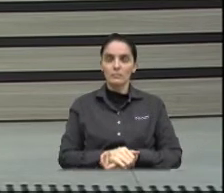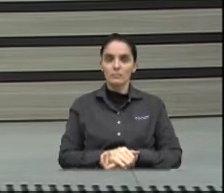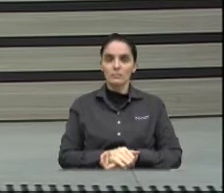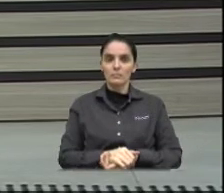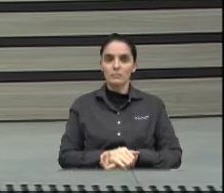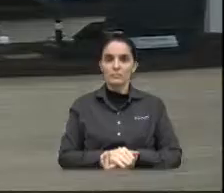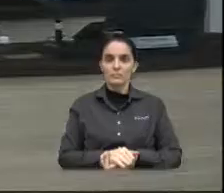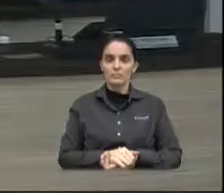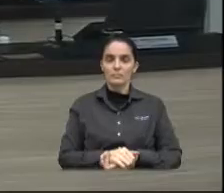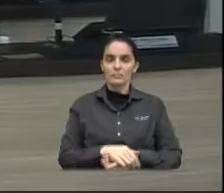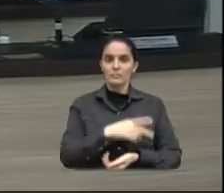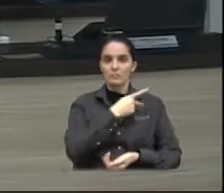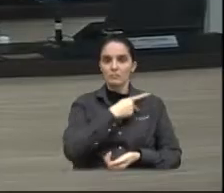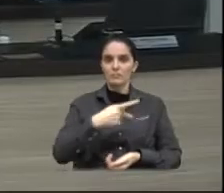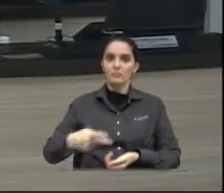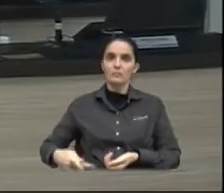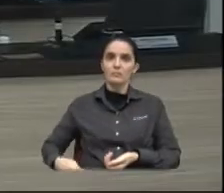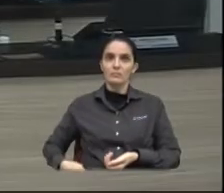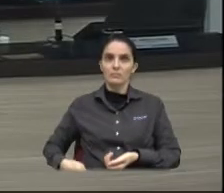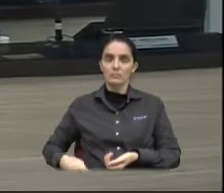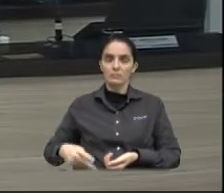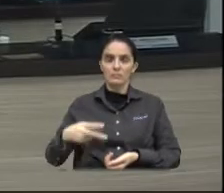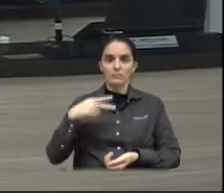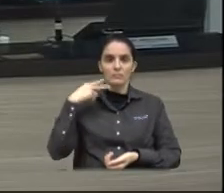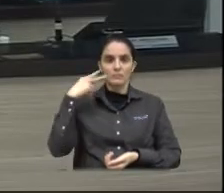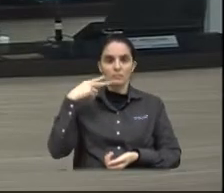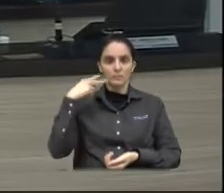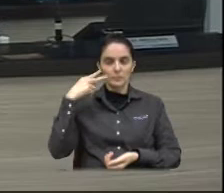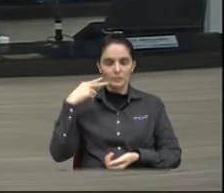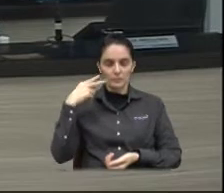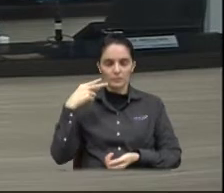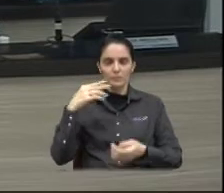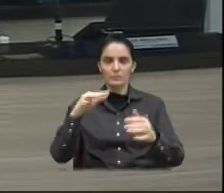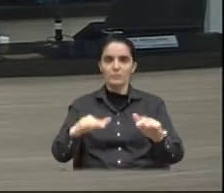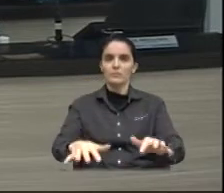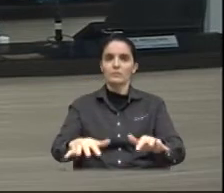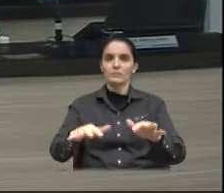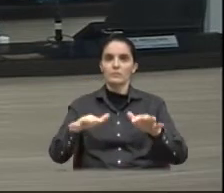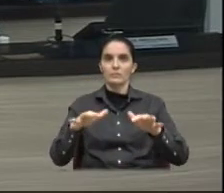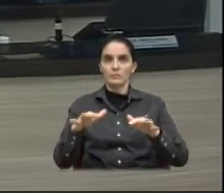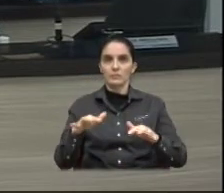sobrevivente nobres pares pelos presentes